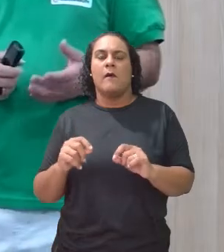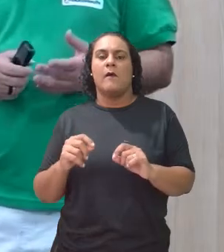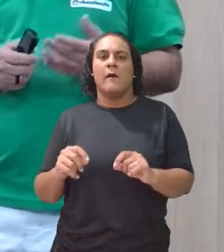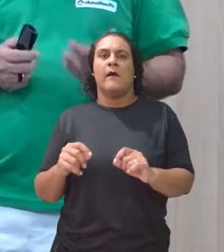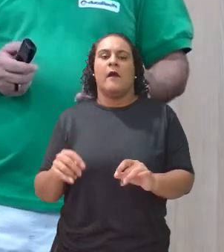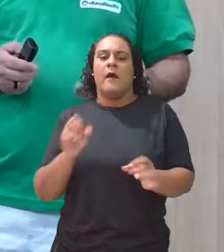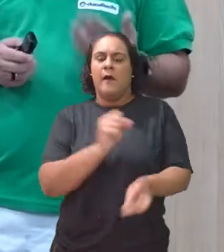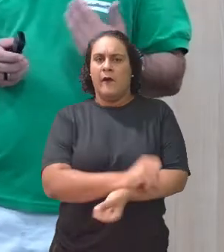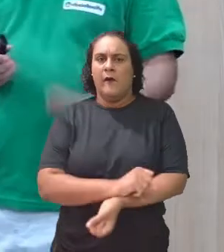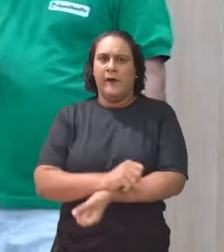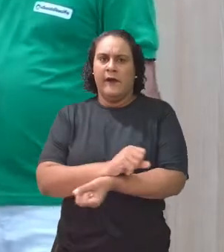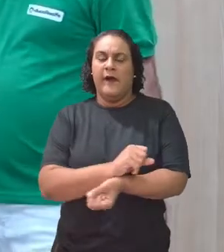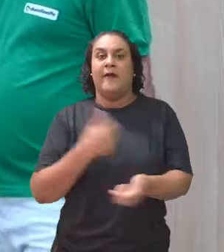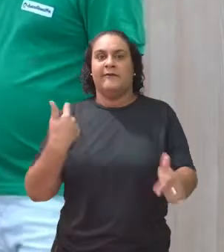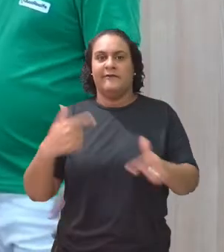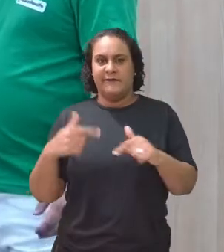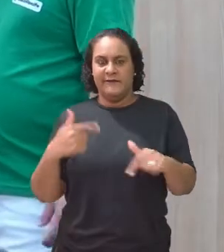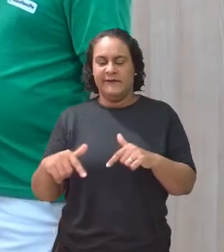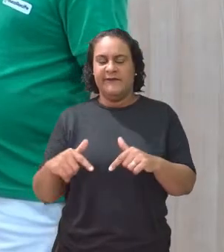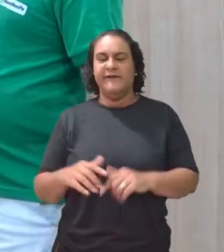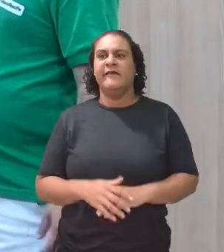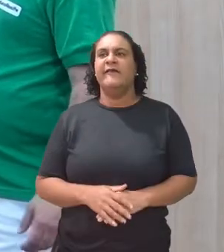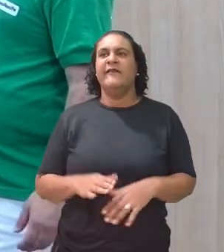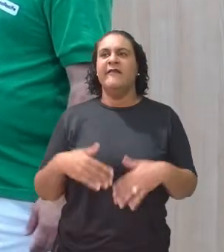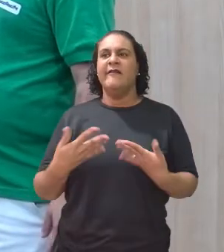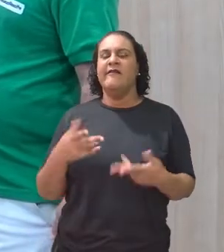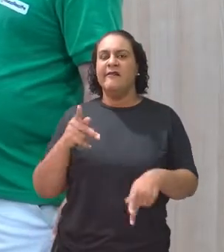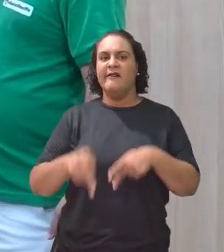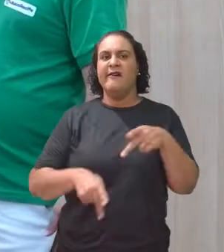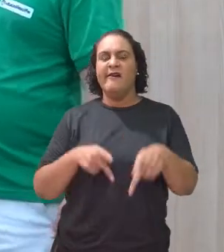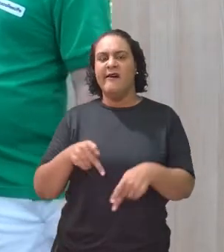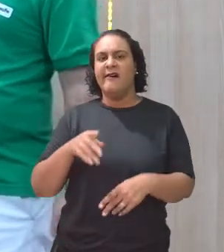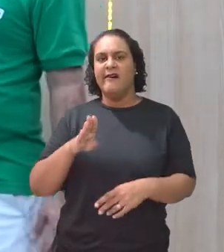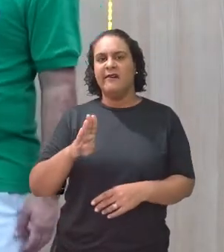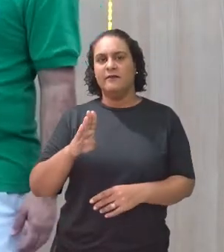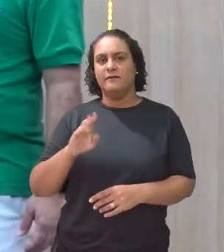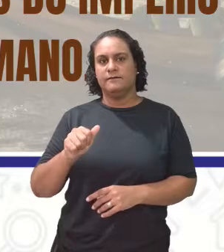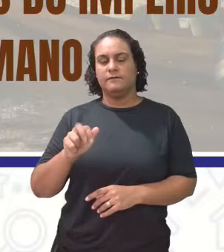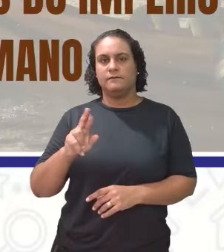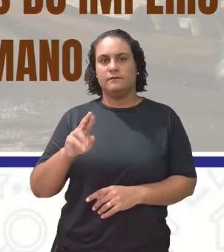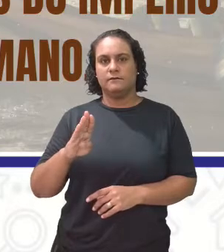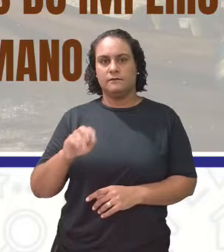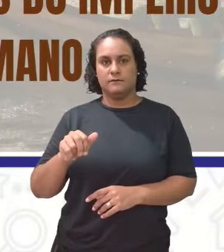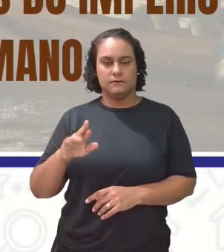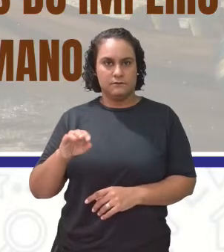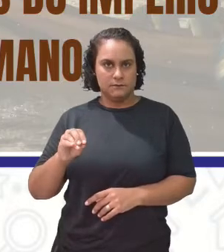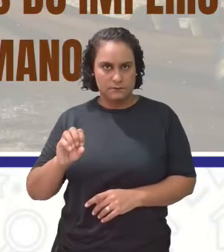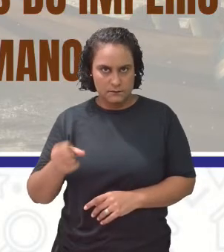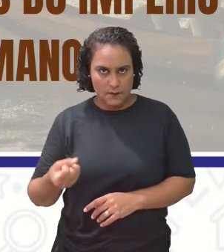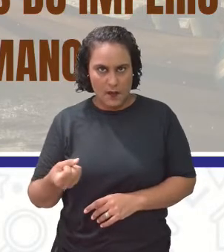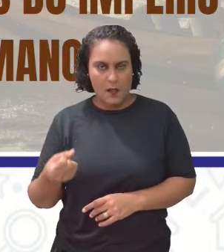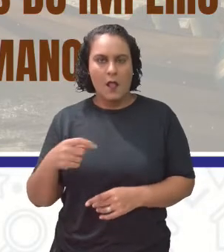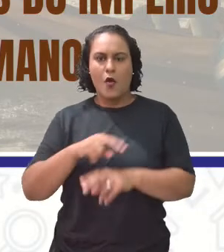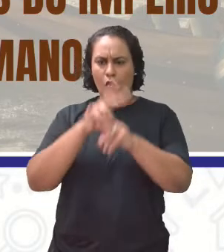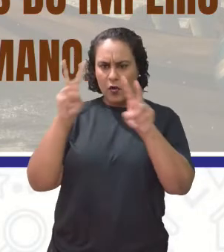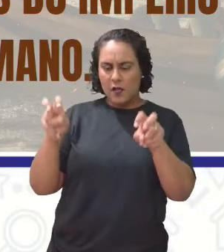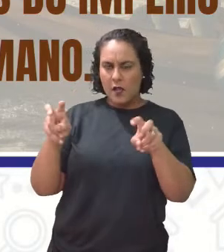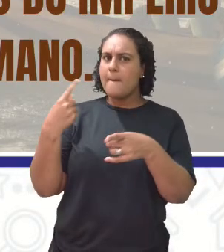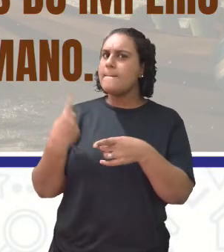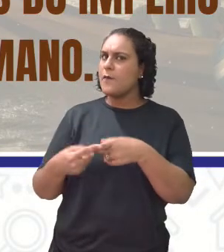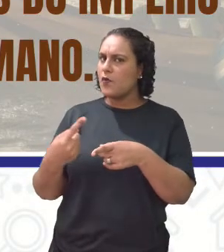né, de escravos. E os povos bárbaros, eu botei entre aspas, né, porque a gente vai questionar isso